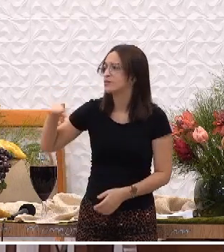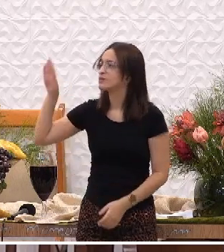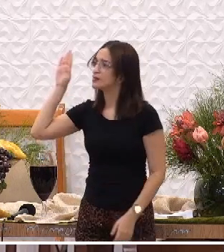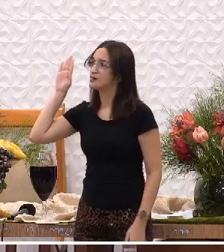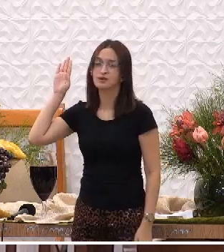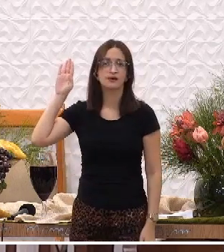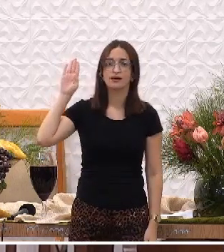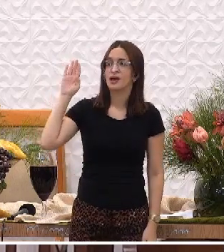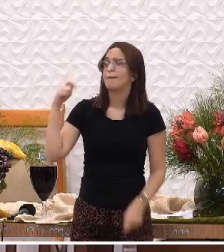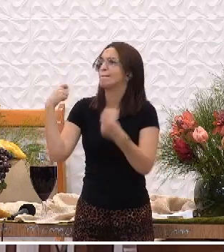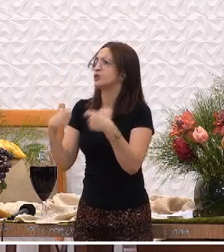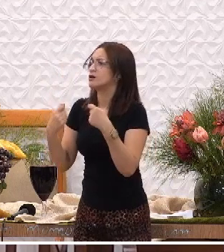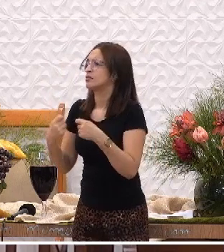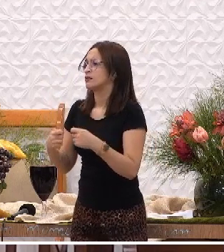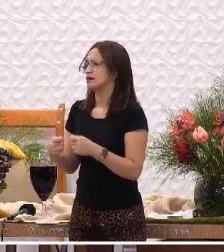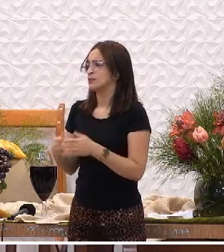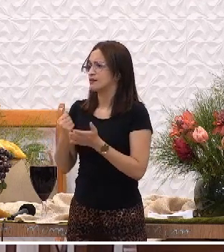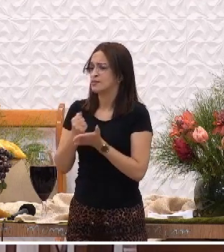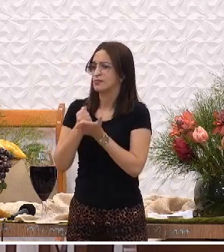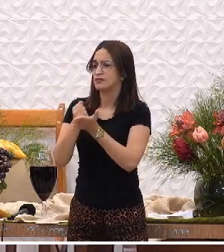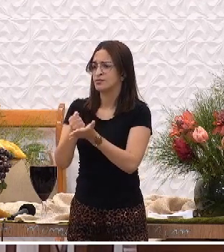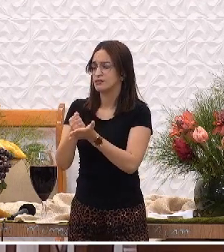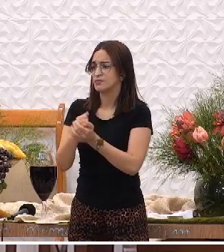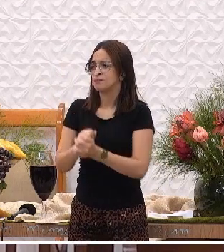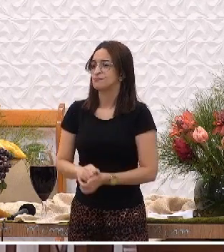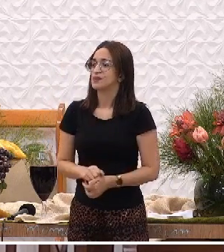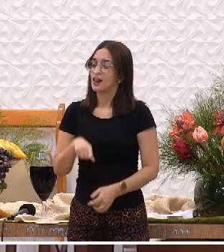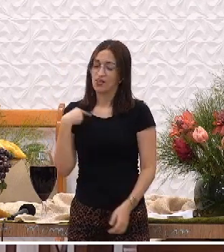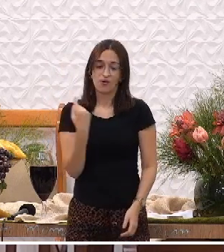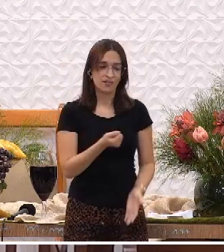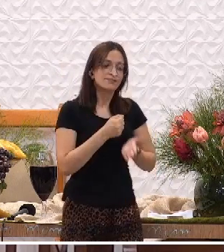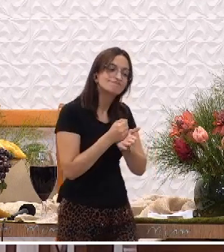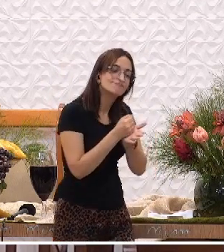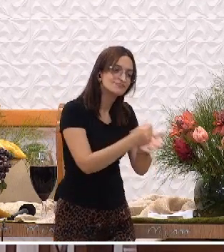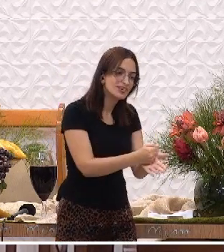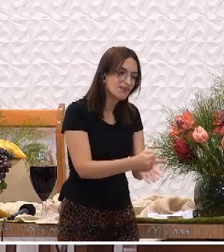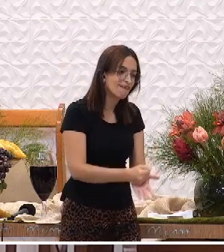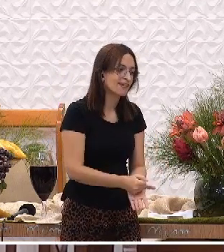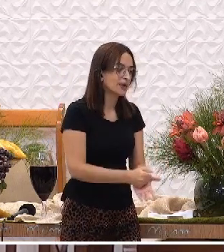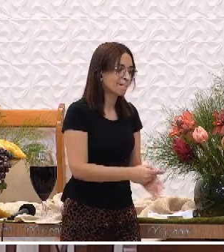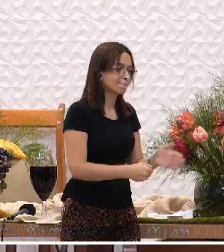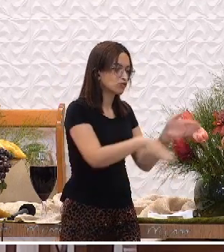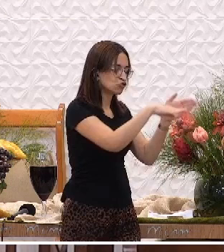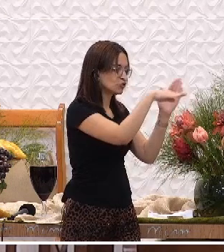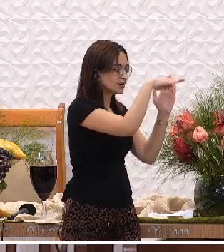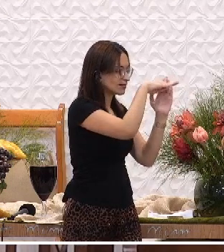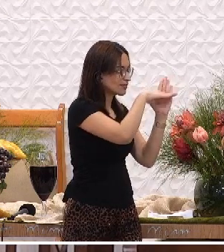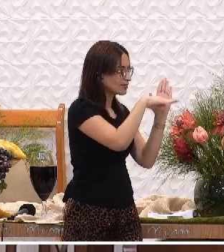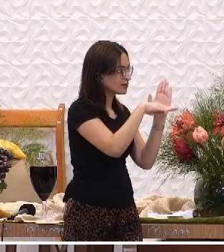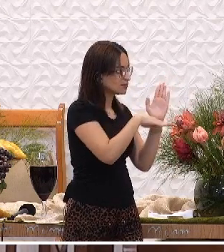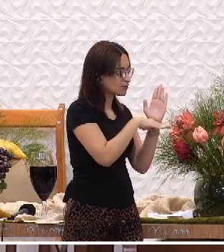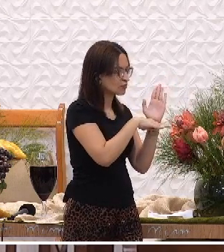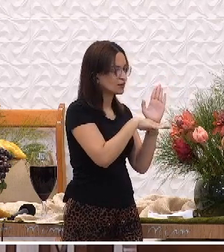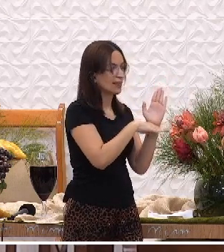eles, tipo, são aqui, os adultos, são esses. E a gente vai dar o nome, assim, a gente vai mostrar a lista de adultos que já se